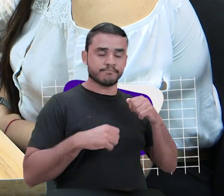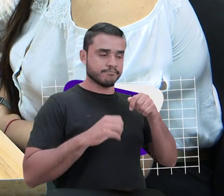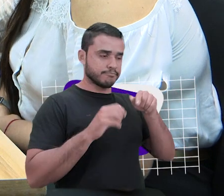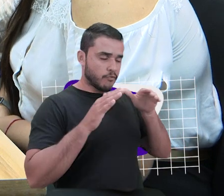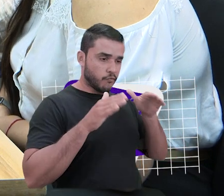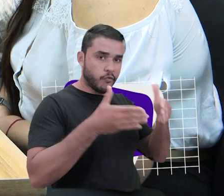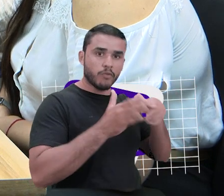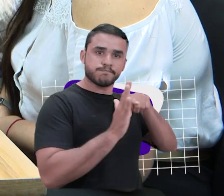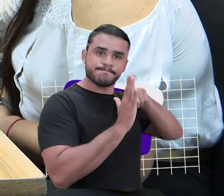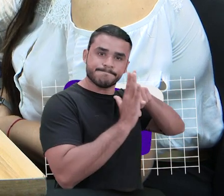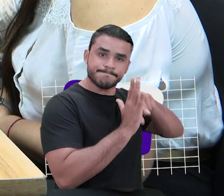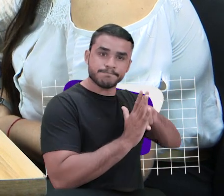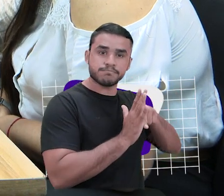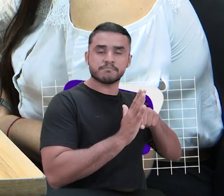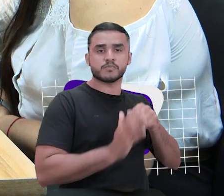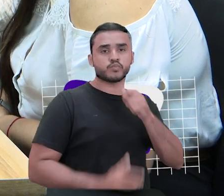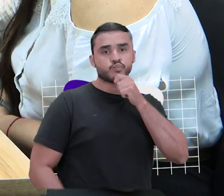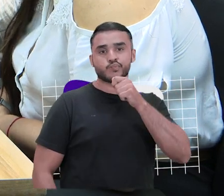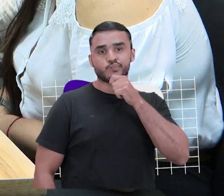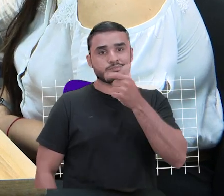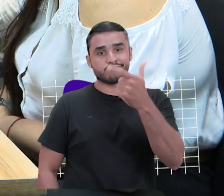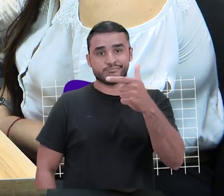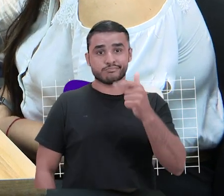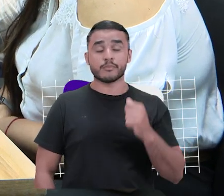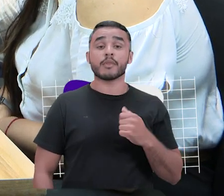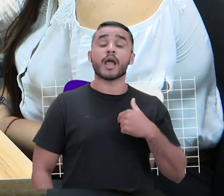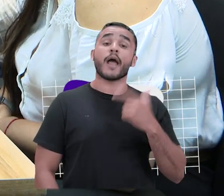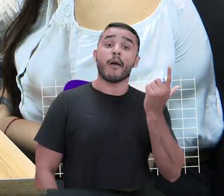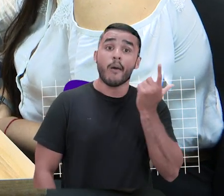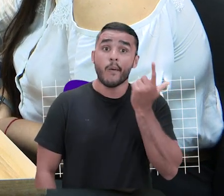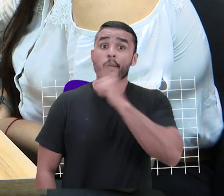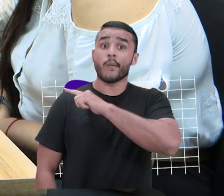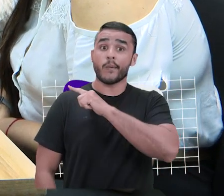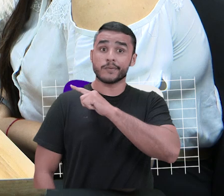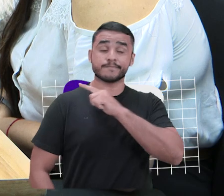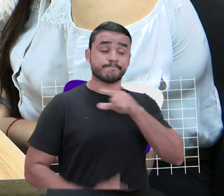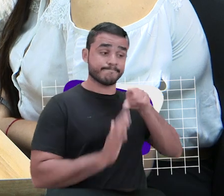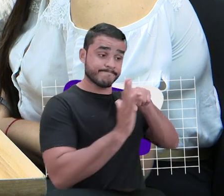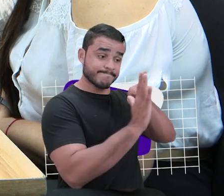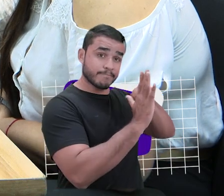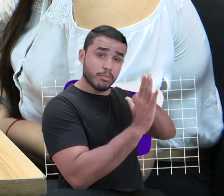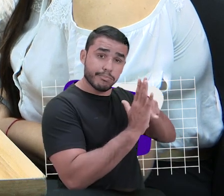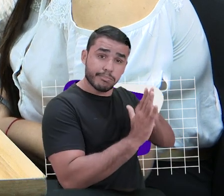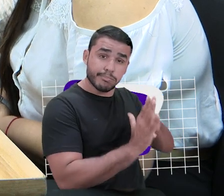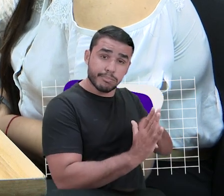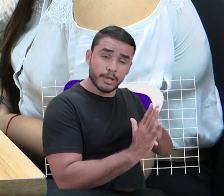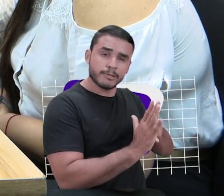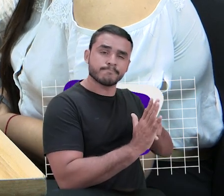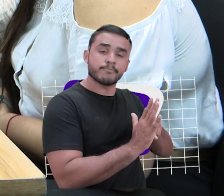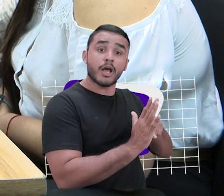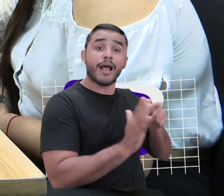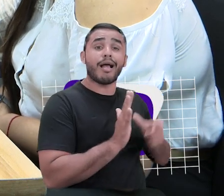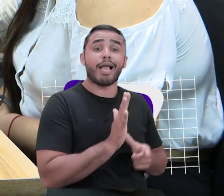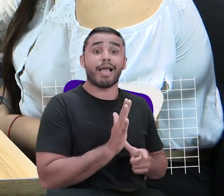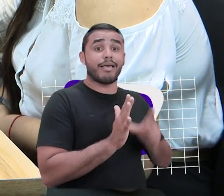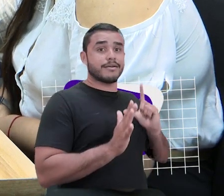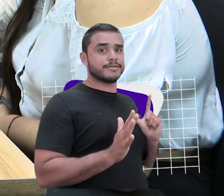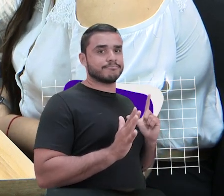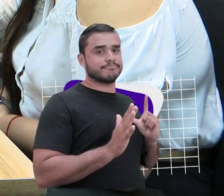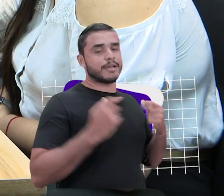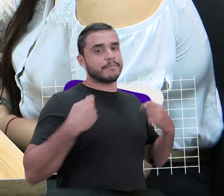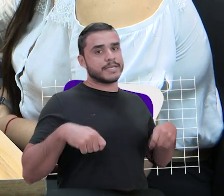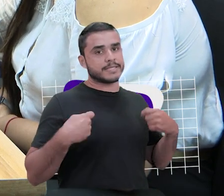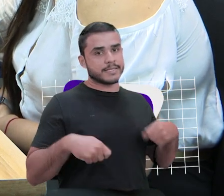tratamento, a intervenção precoce, que é de suma importância. É muito né? bom você falar isso para as mães. Para poder ter a evolução